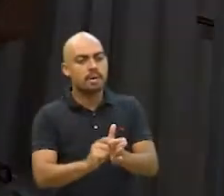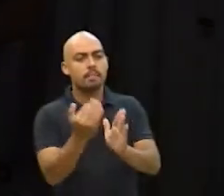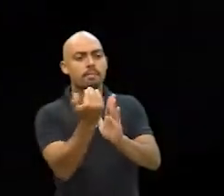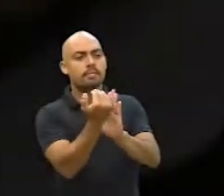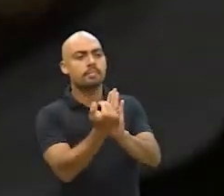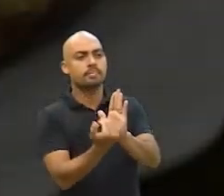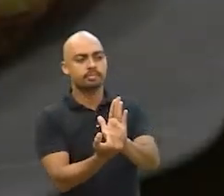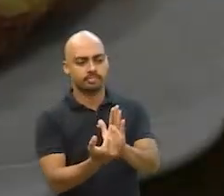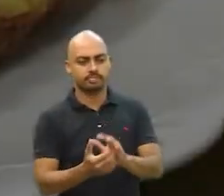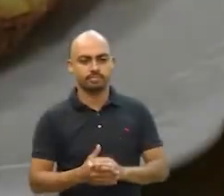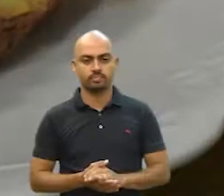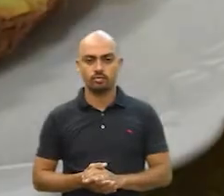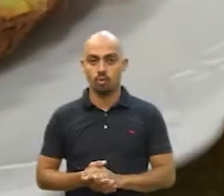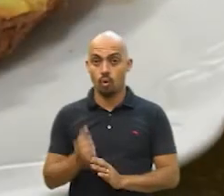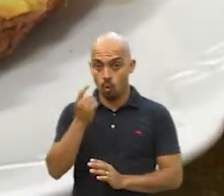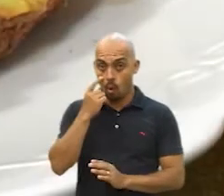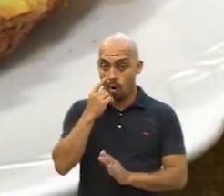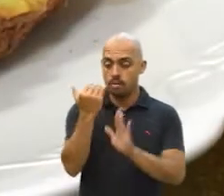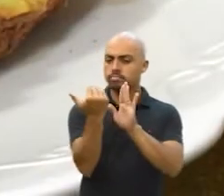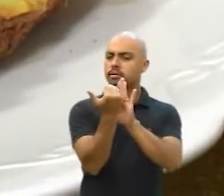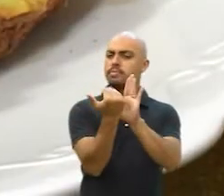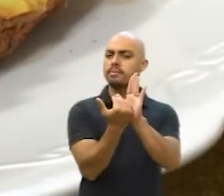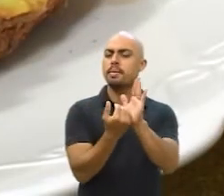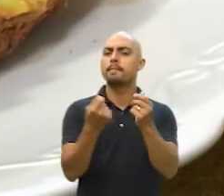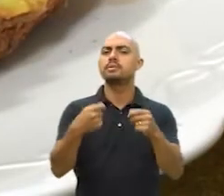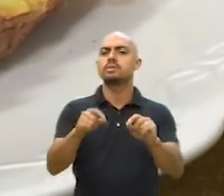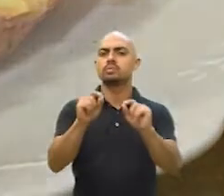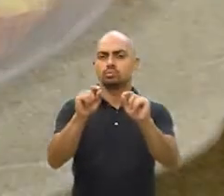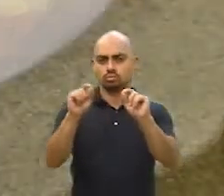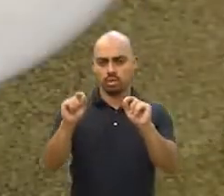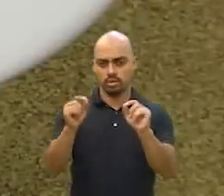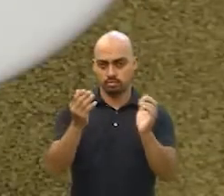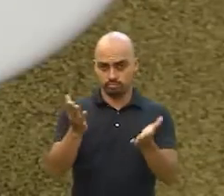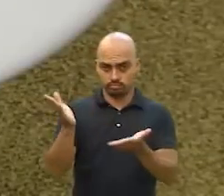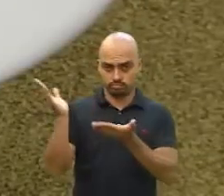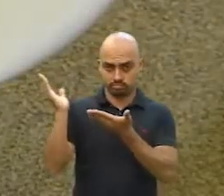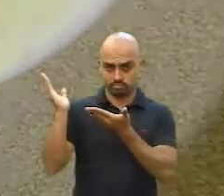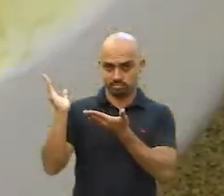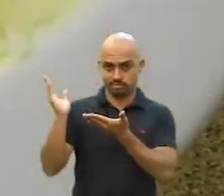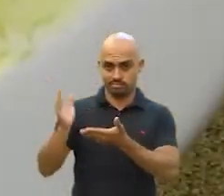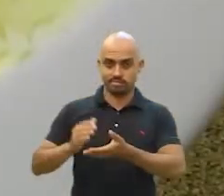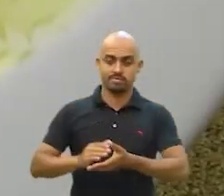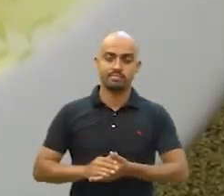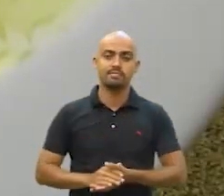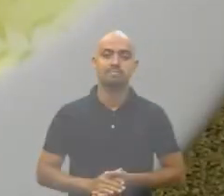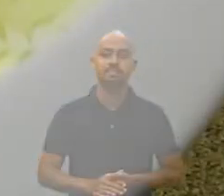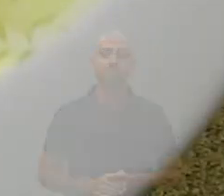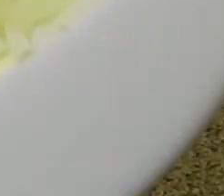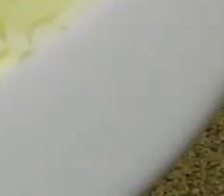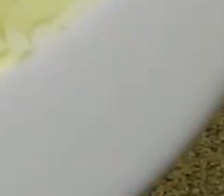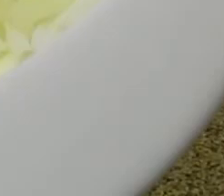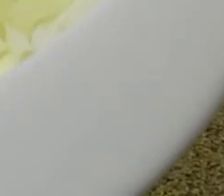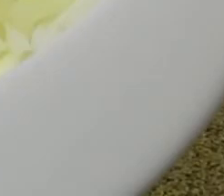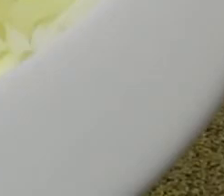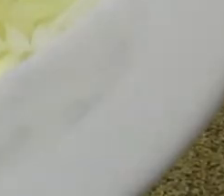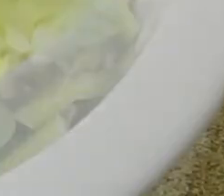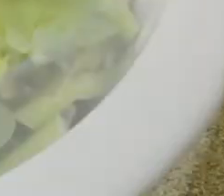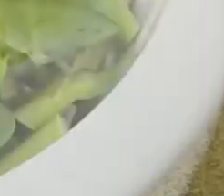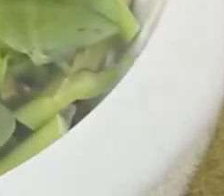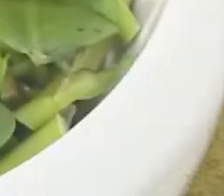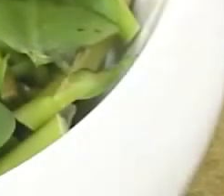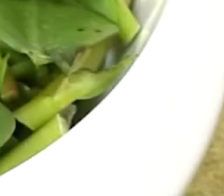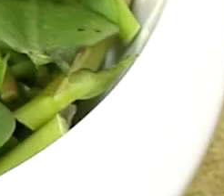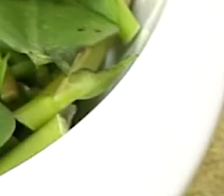ingredientes. Anote aí os ingredientes que você vai precisar. 2 ovos, 2 colheres de cebola picada em